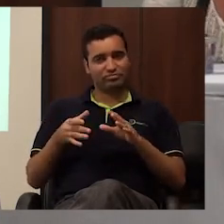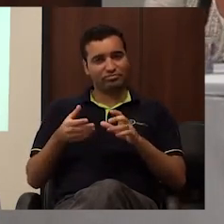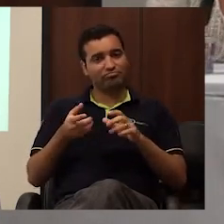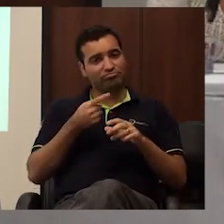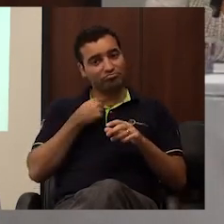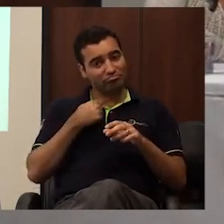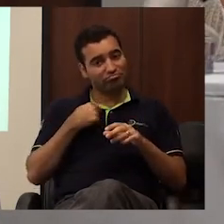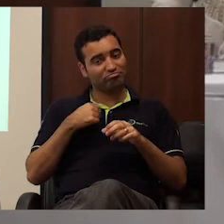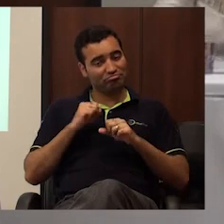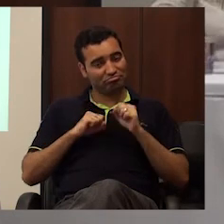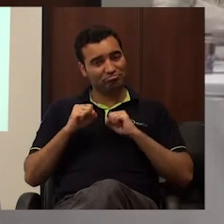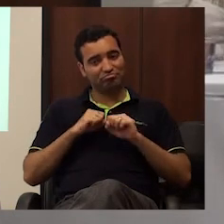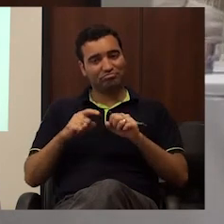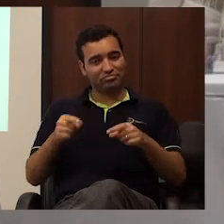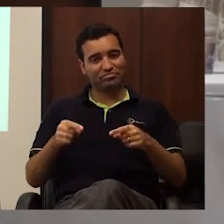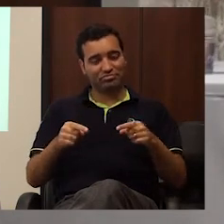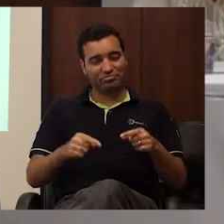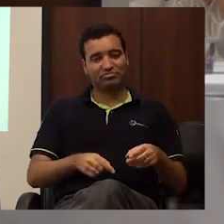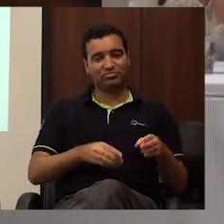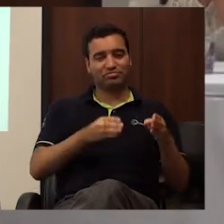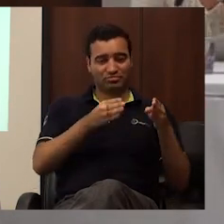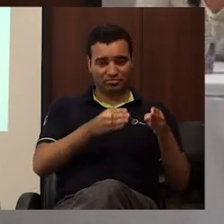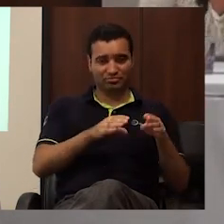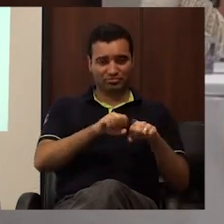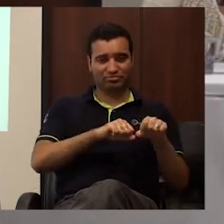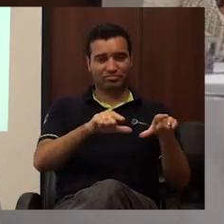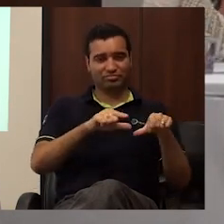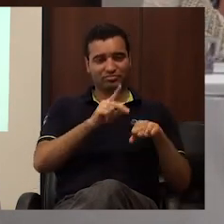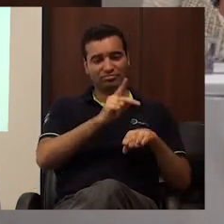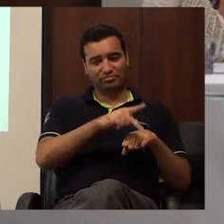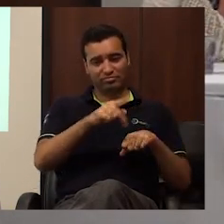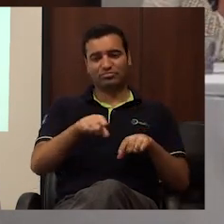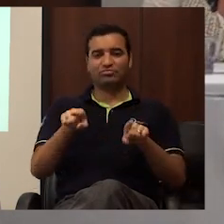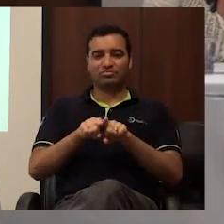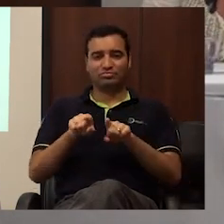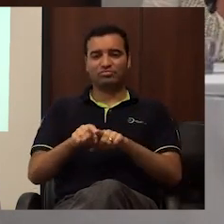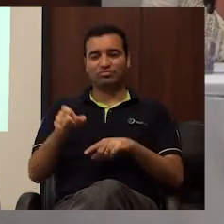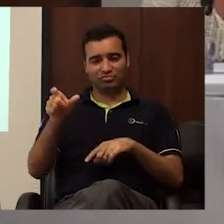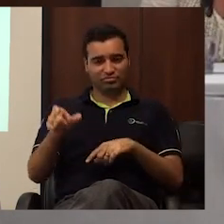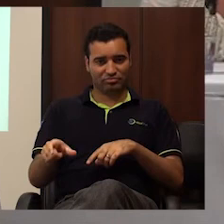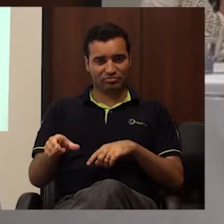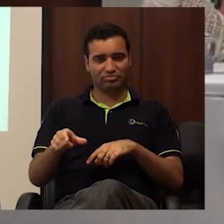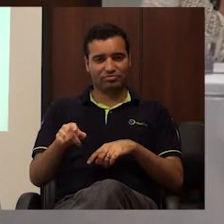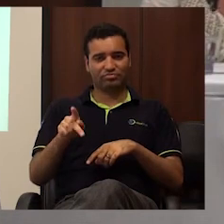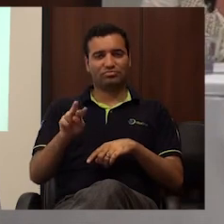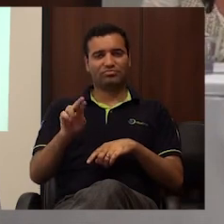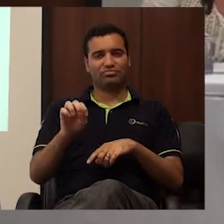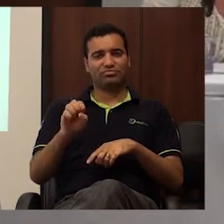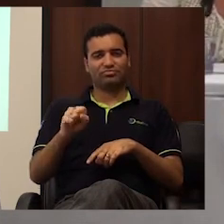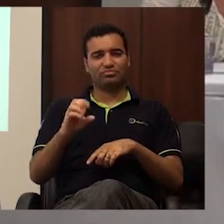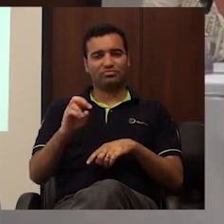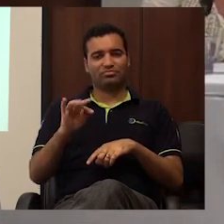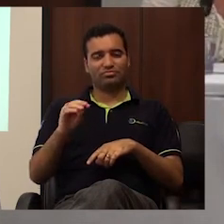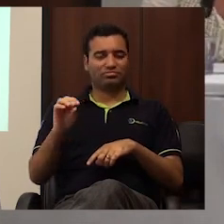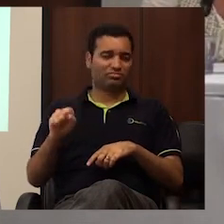pretende-se construir em sintonia entre a formação de professores e os próprios prescritos, né? Pelo